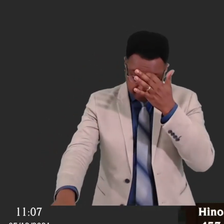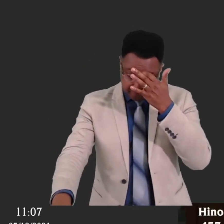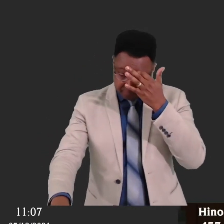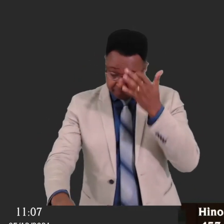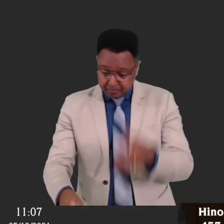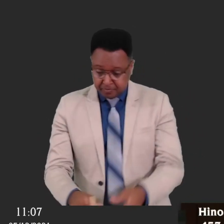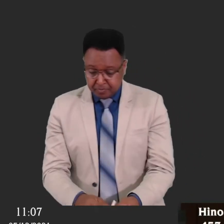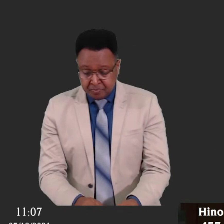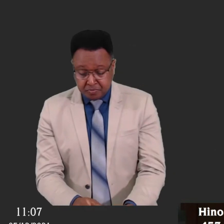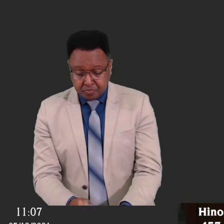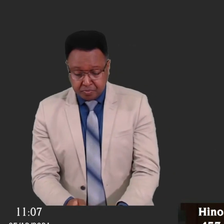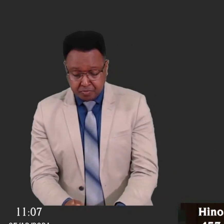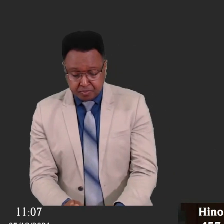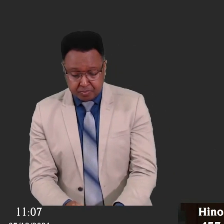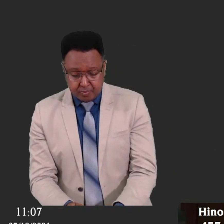457.